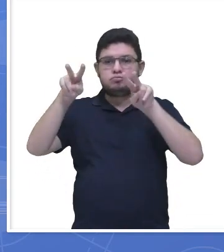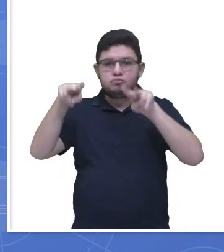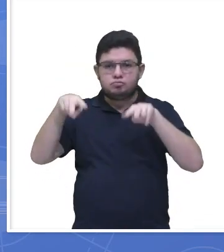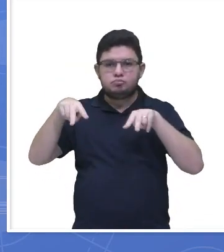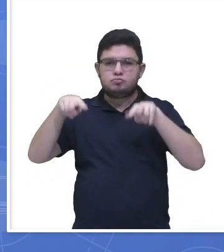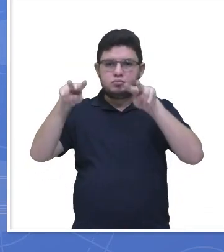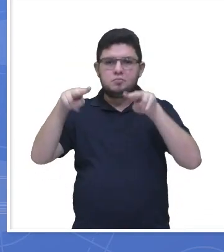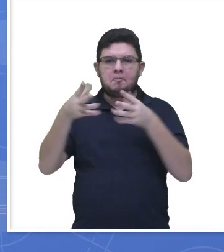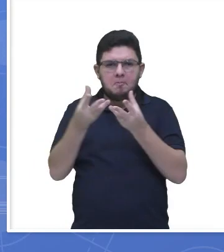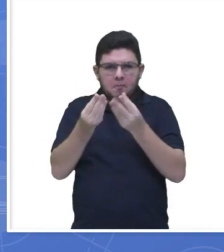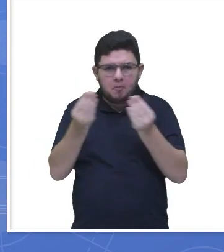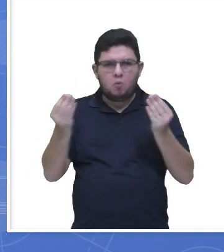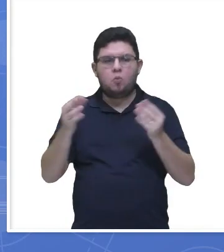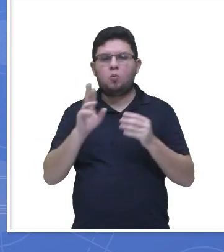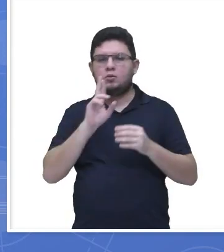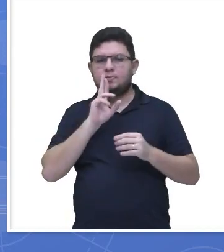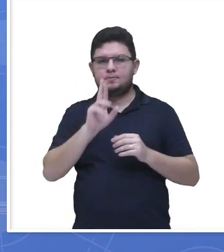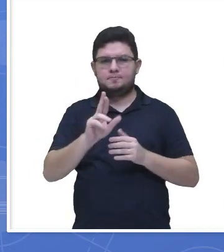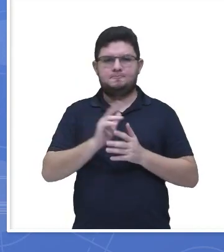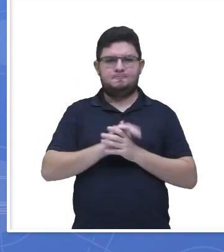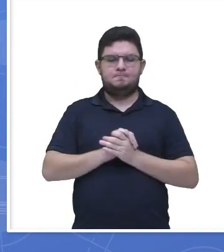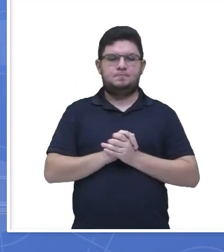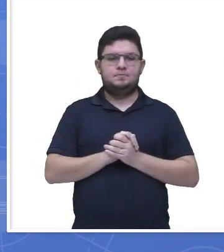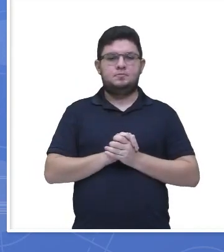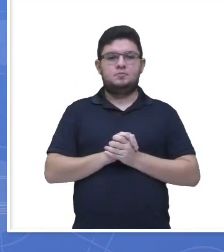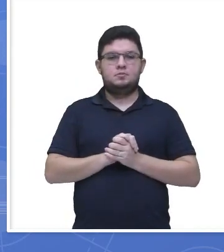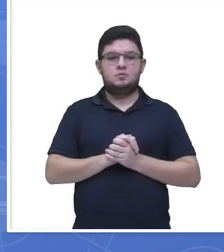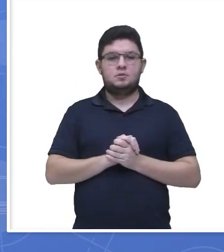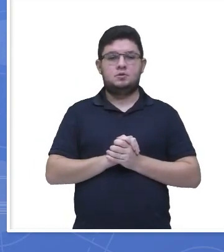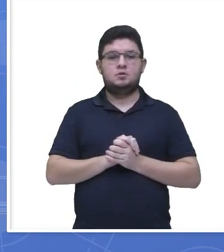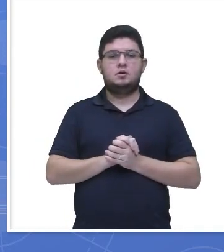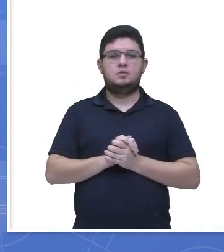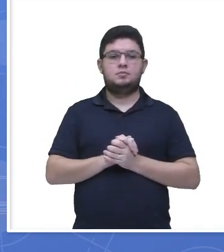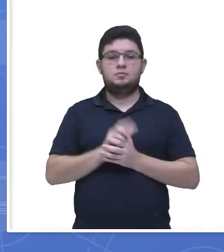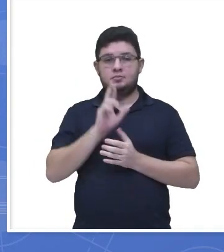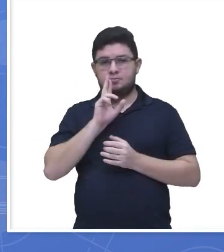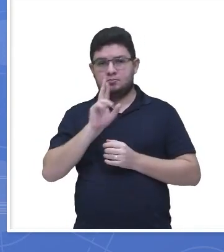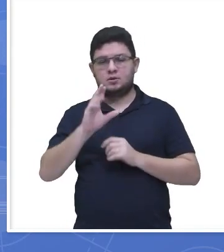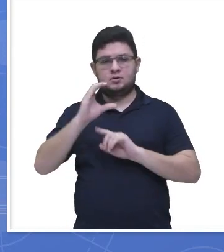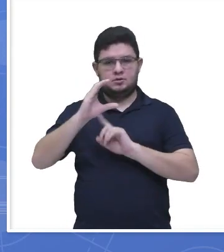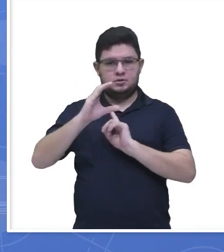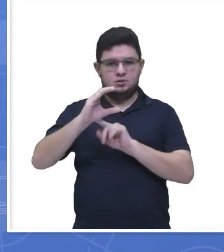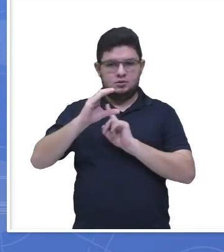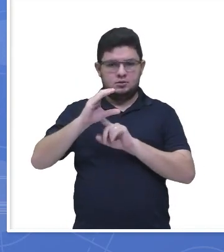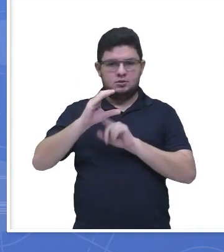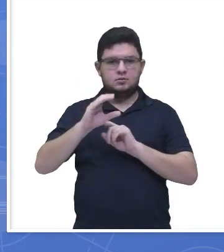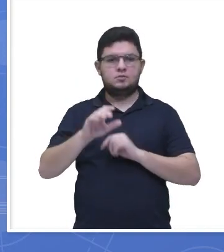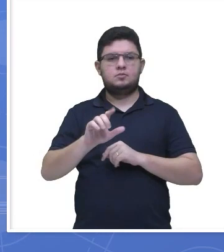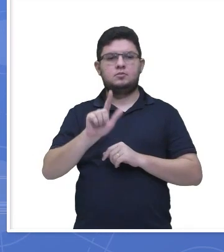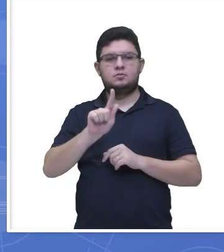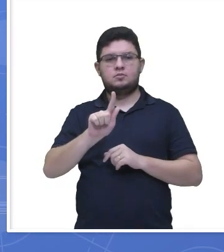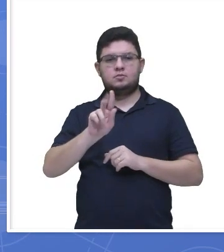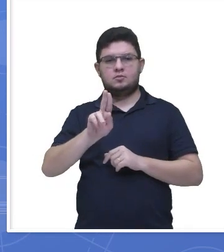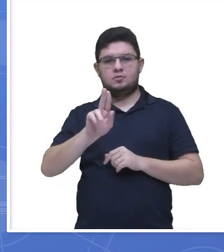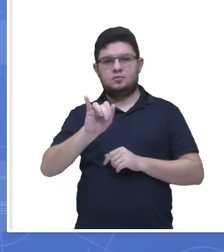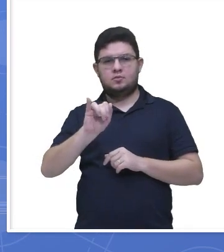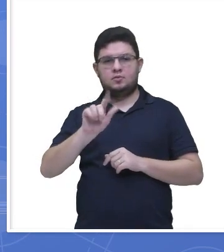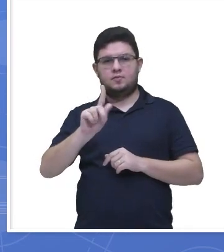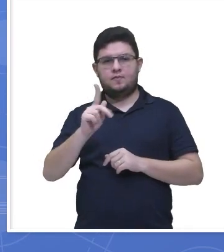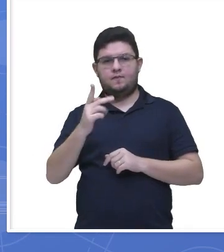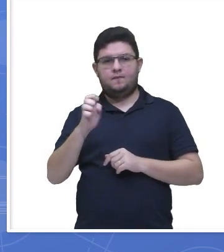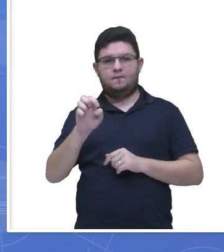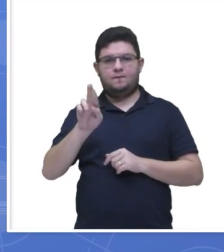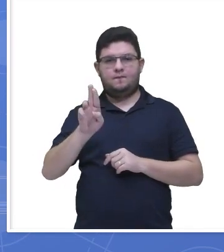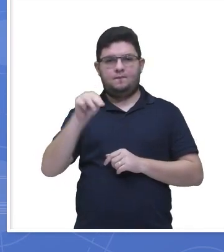Tá aqui, ó, letra C, o pessoal tá puxando a letra C, o Guilherme tá puxando a letra D,